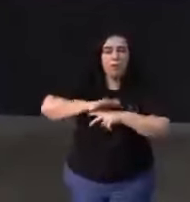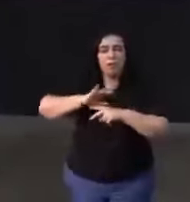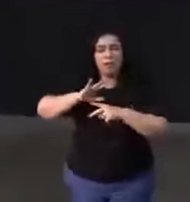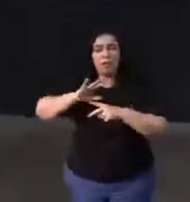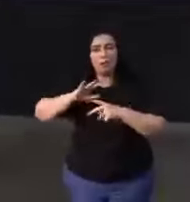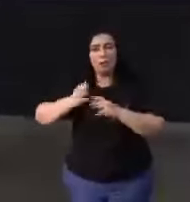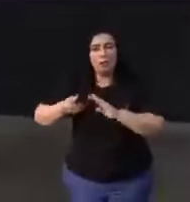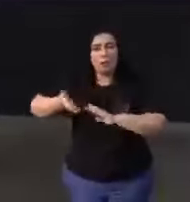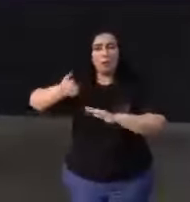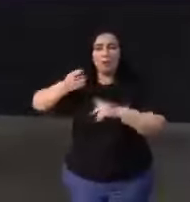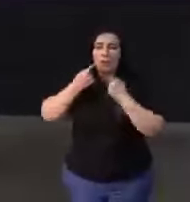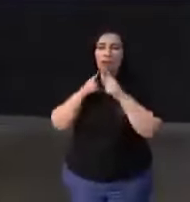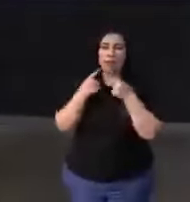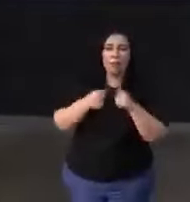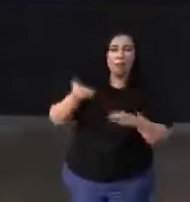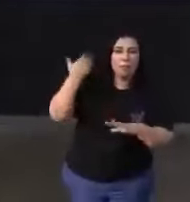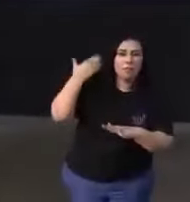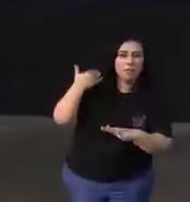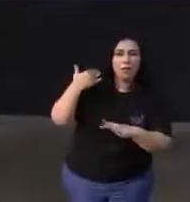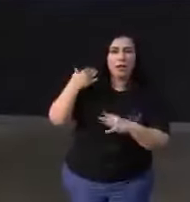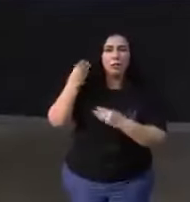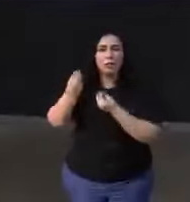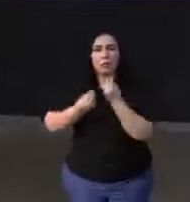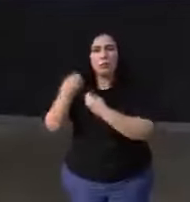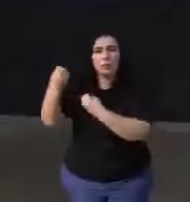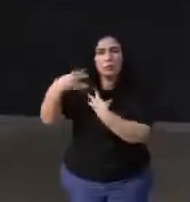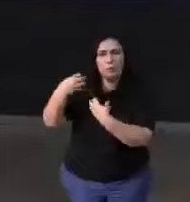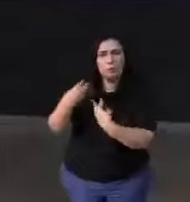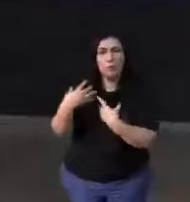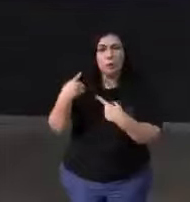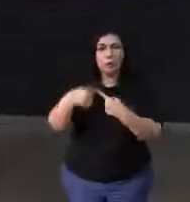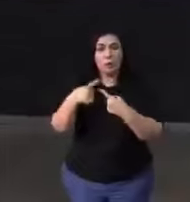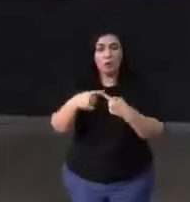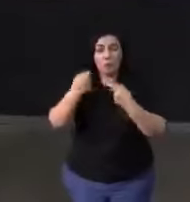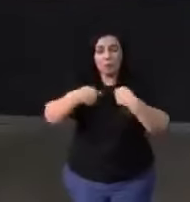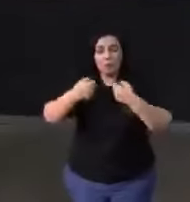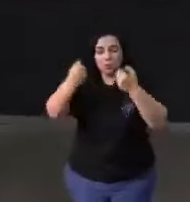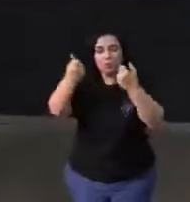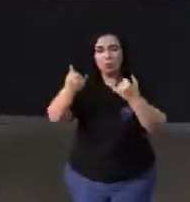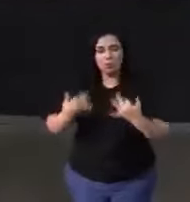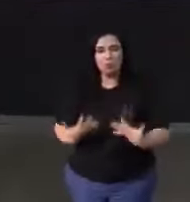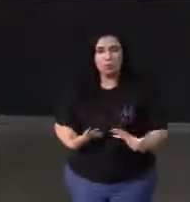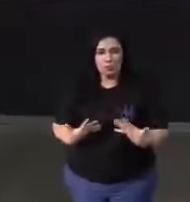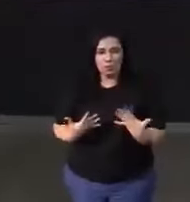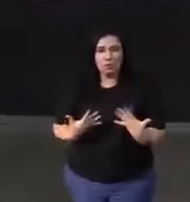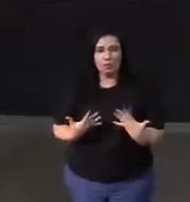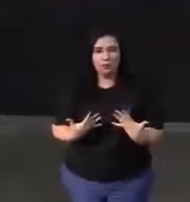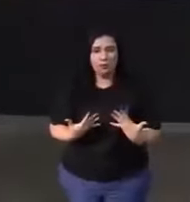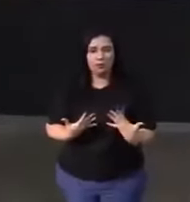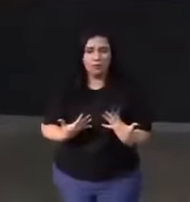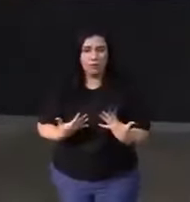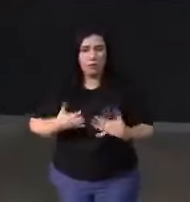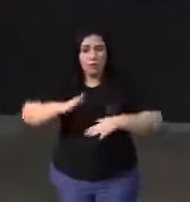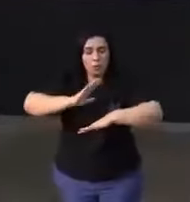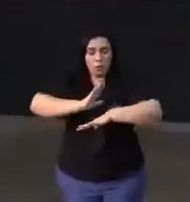seu passado, a sua criação, porque você precisa justificar esse tempo